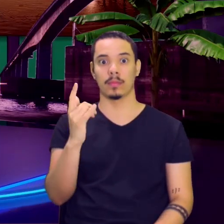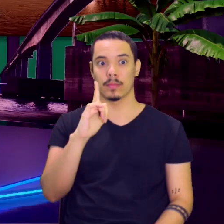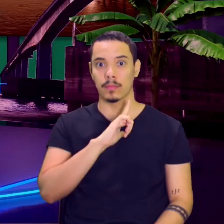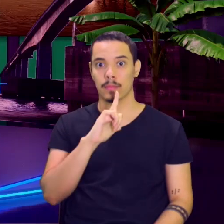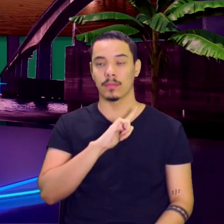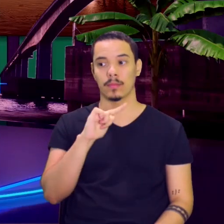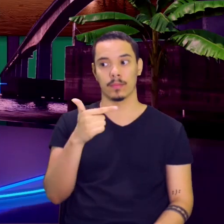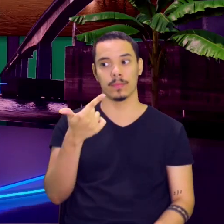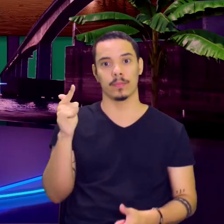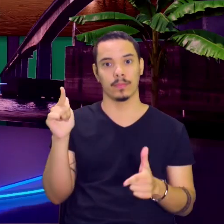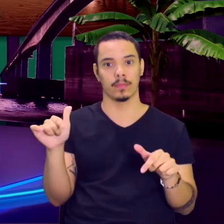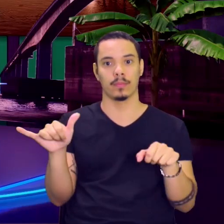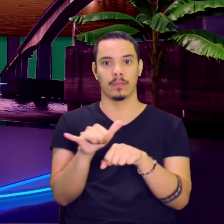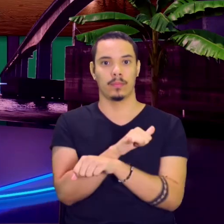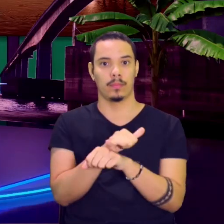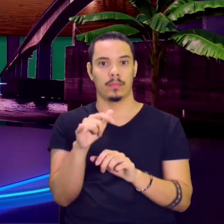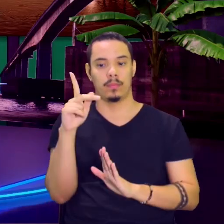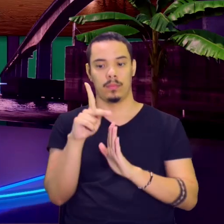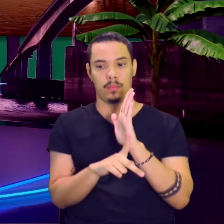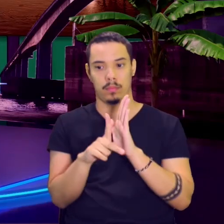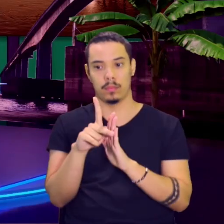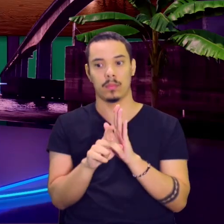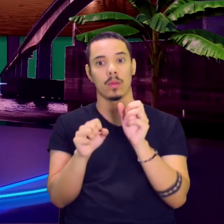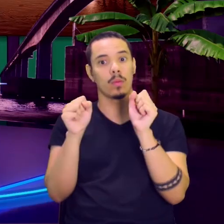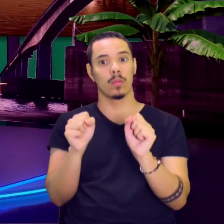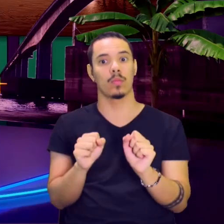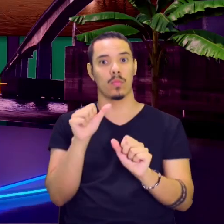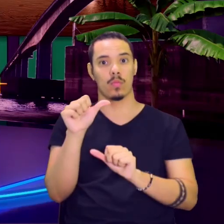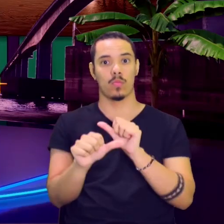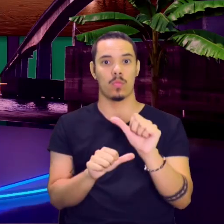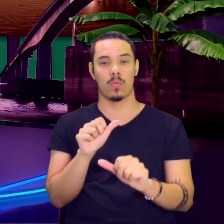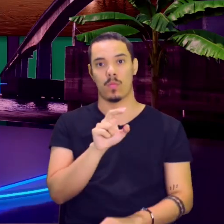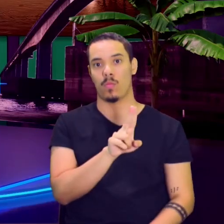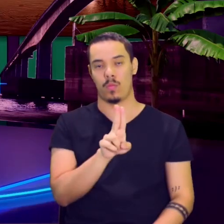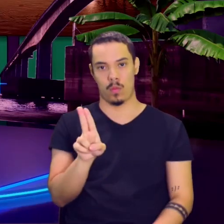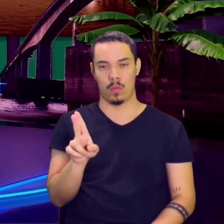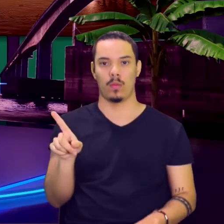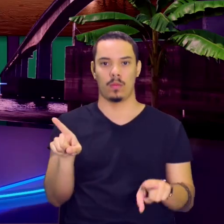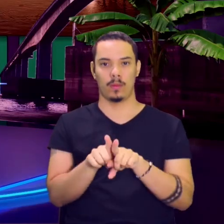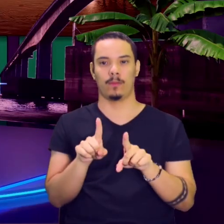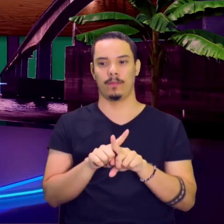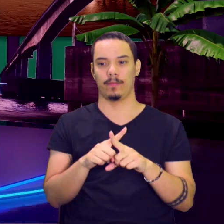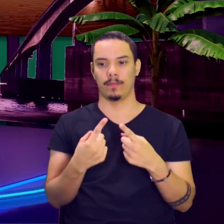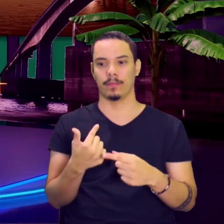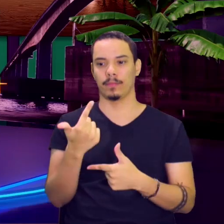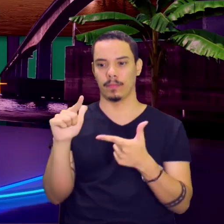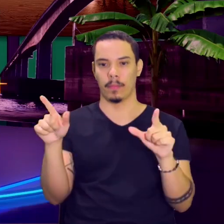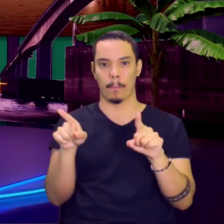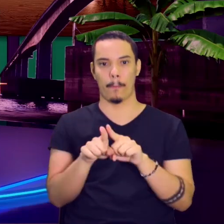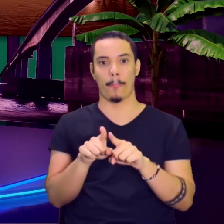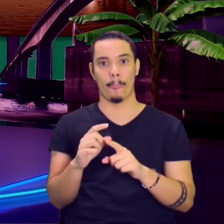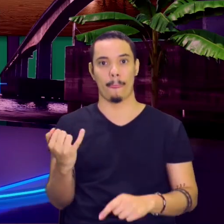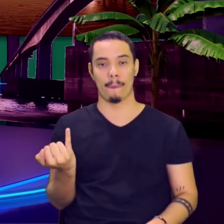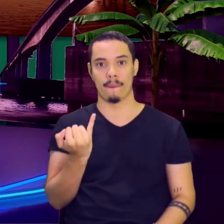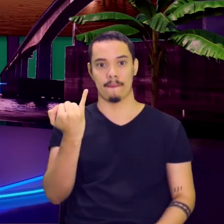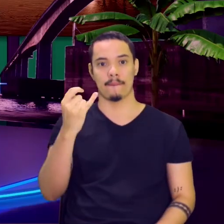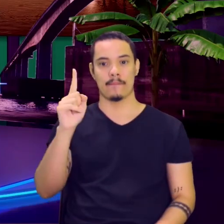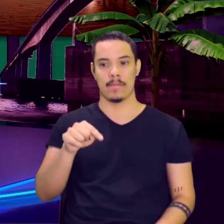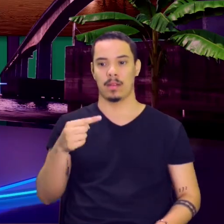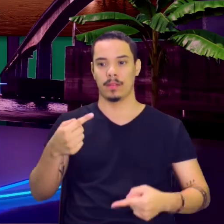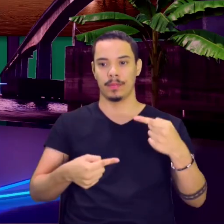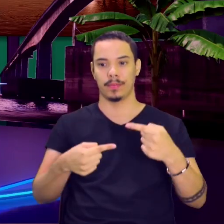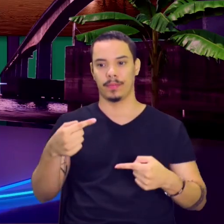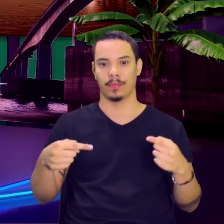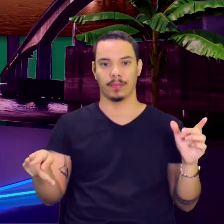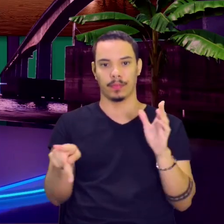que muitas das vezes já pode ter mudado, até ter mudado de nome. Isso. Outros projetos, mas que são importantes, né? Que são políticas públicas